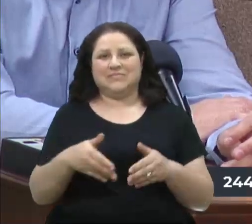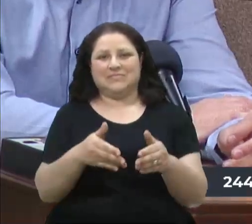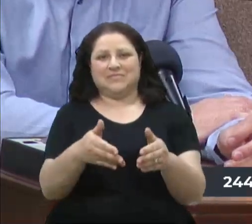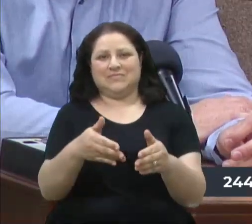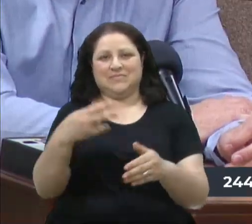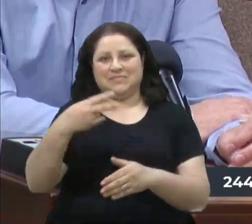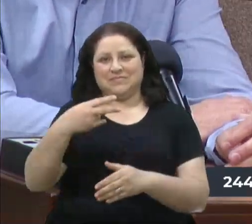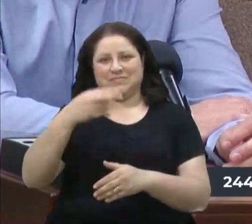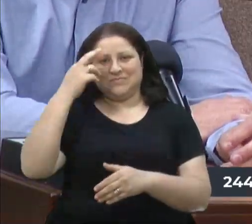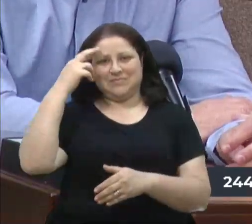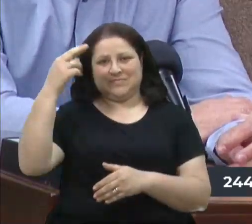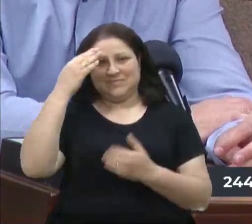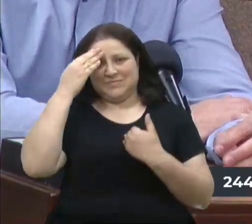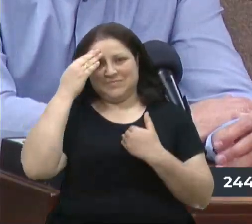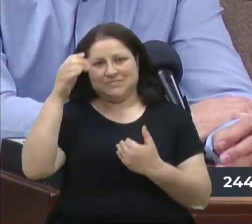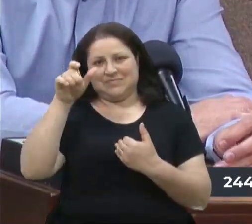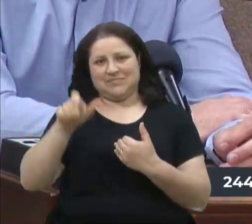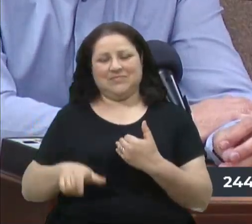Obrigado, vereador.